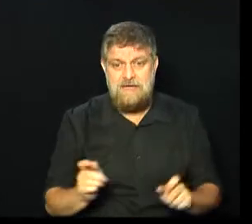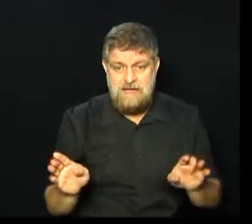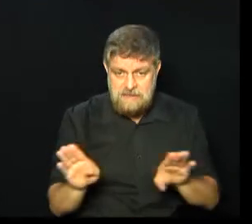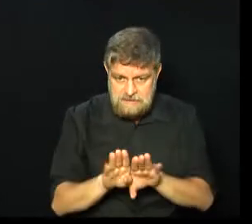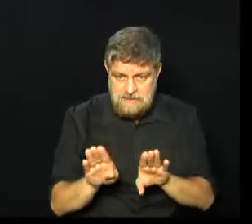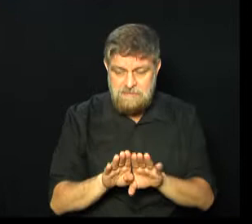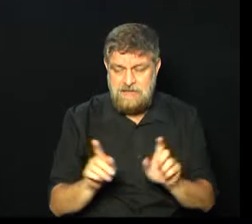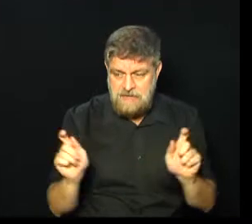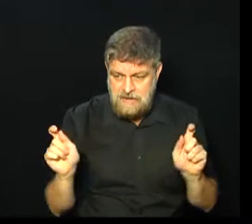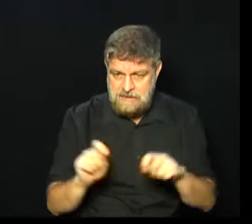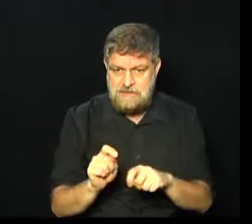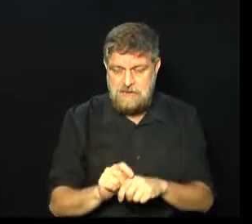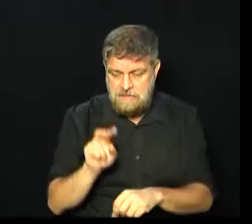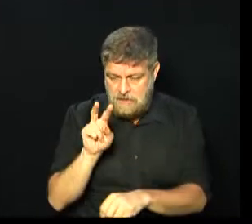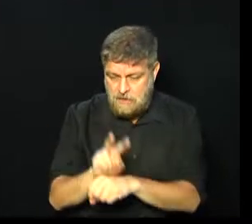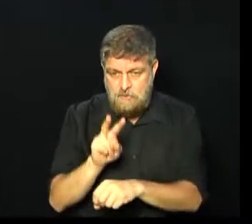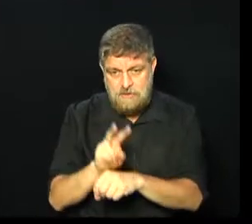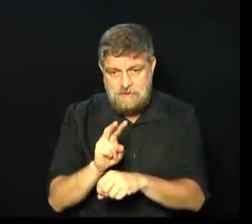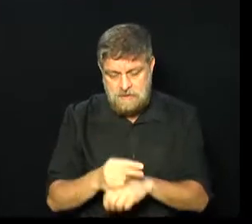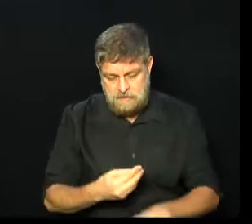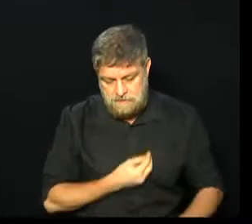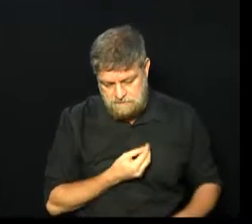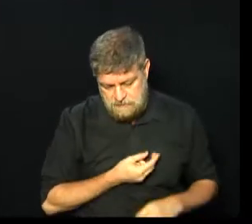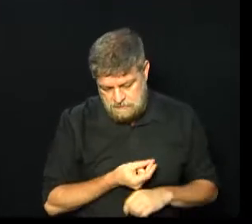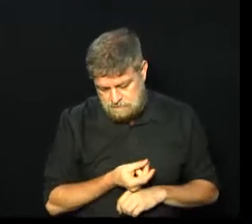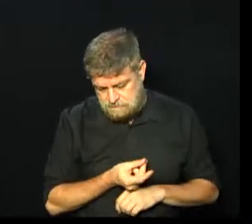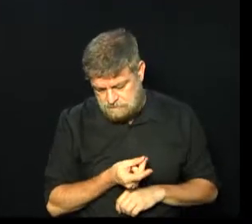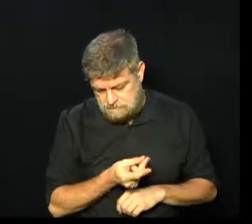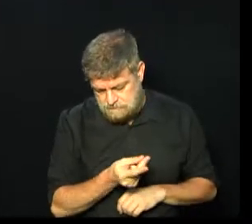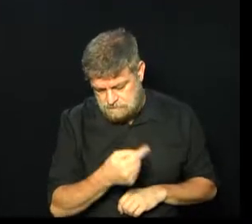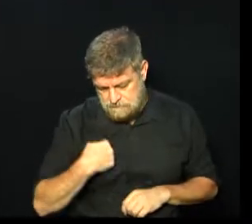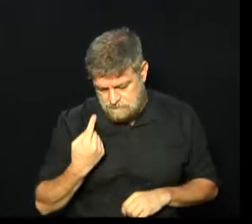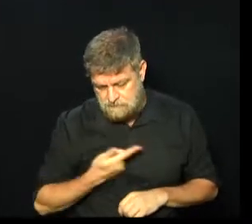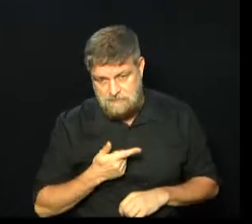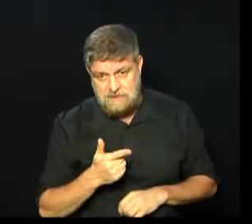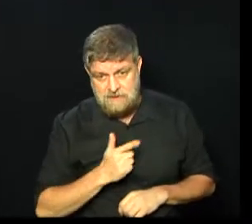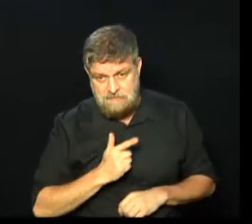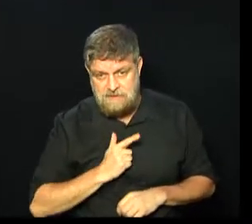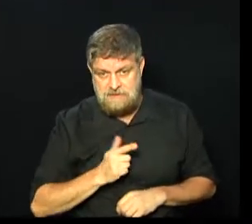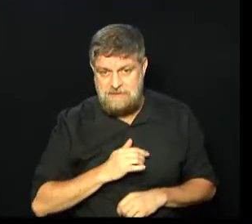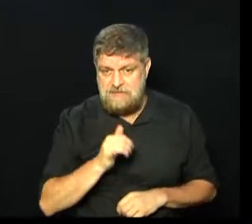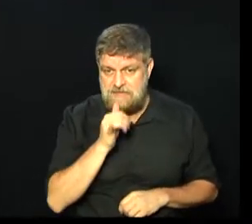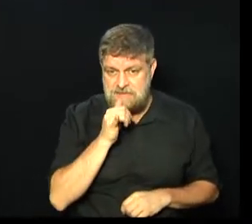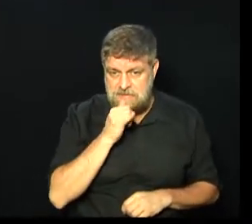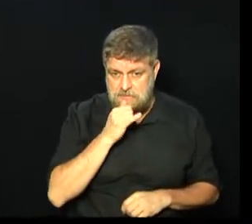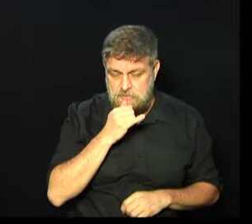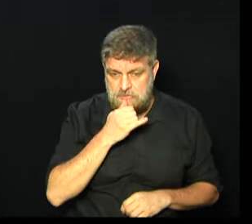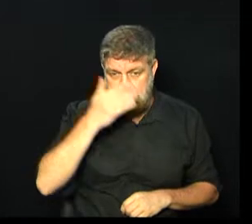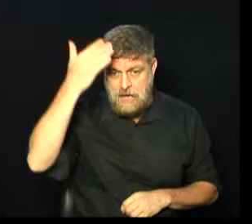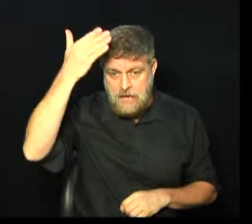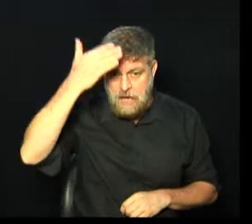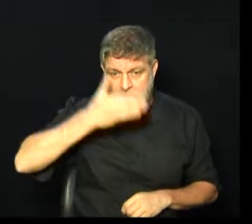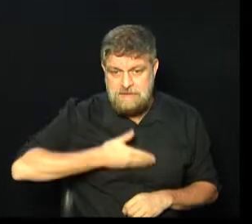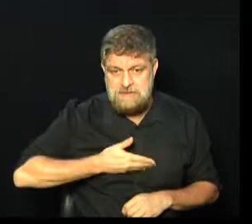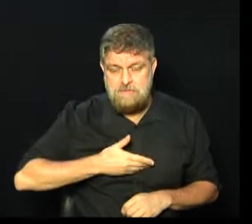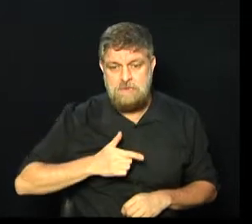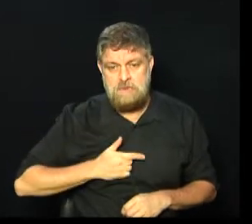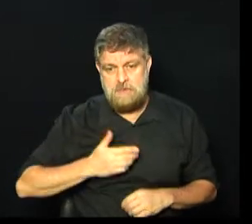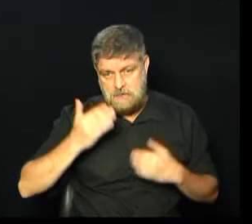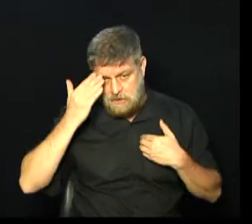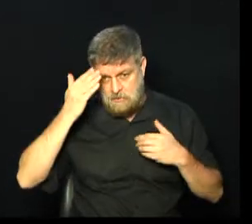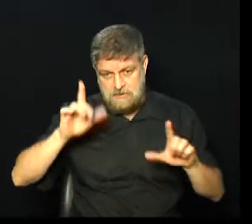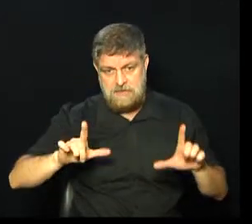ela é vida, e a gente vai ter alguns exemplos de depoimento. Muito obrigado pela palavra.